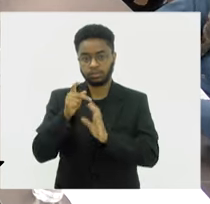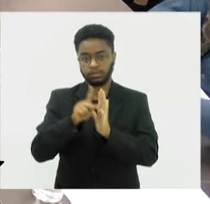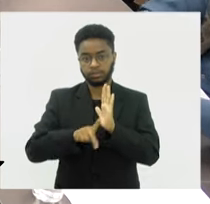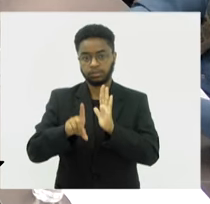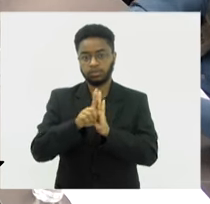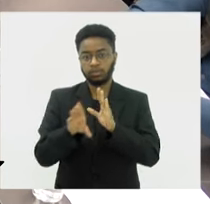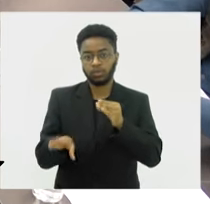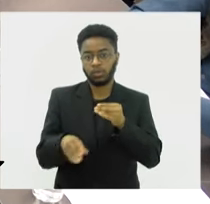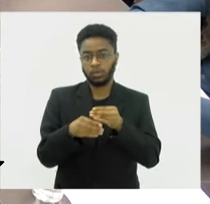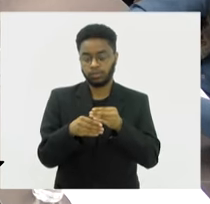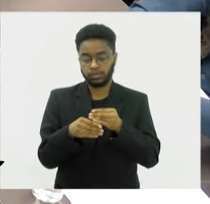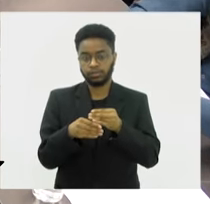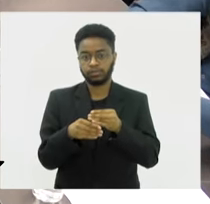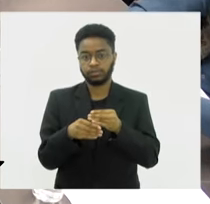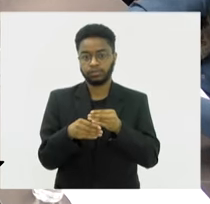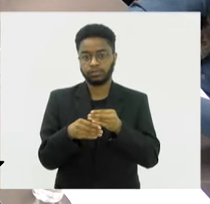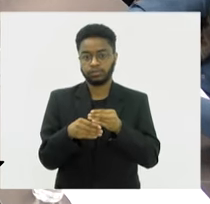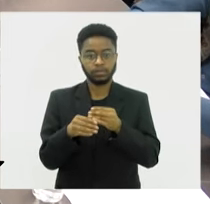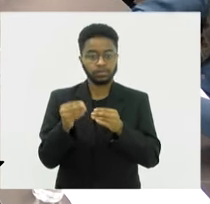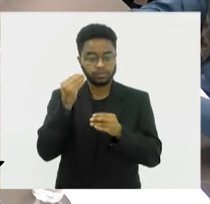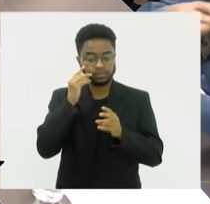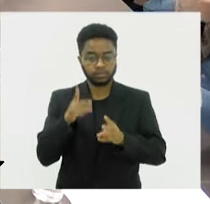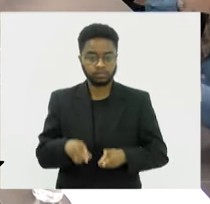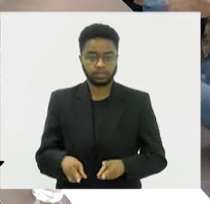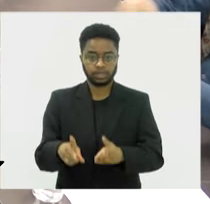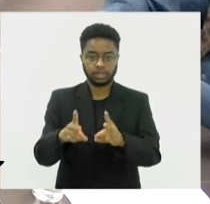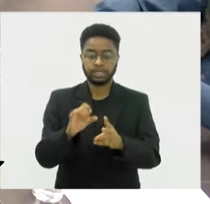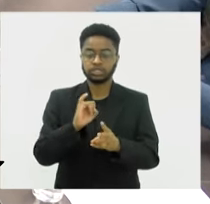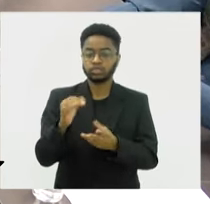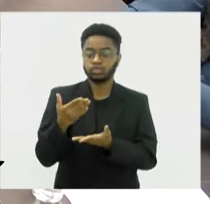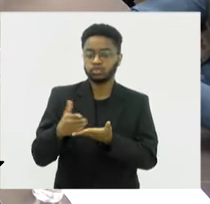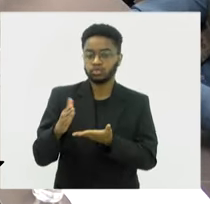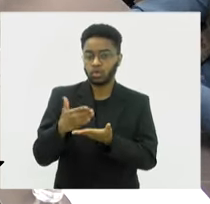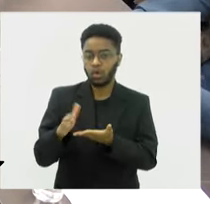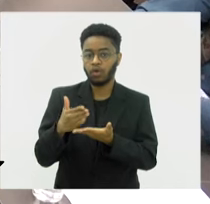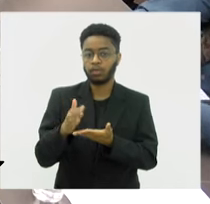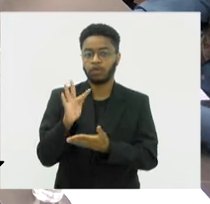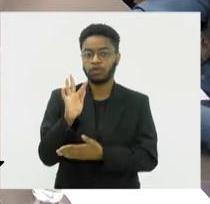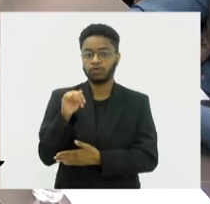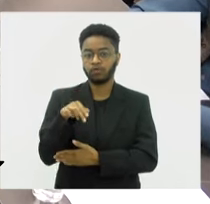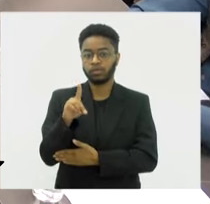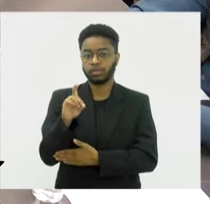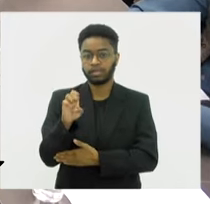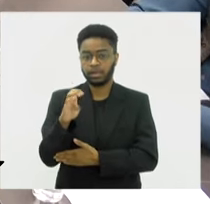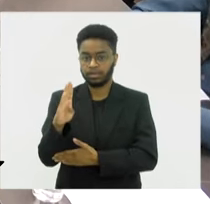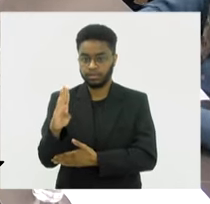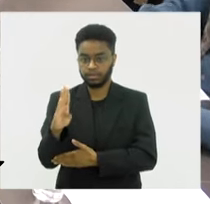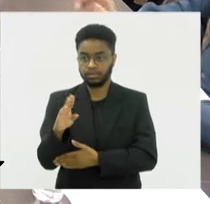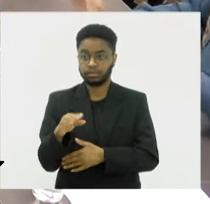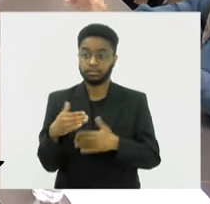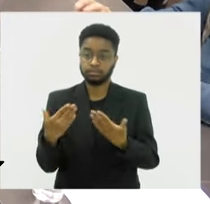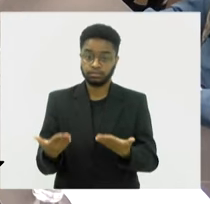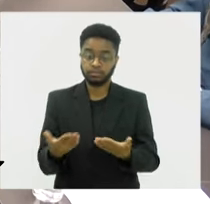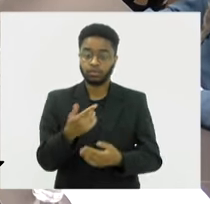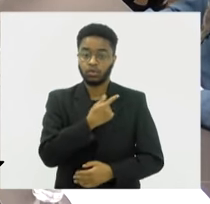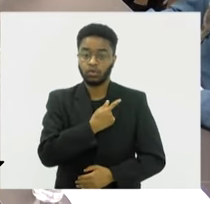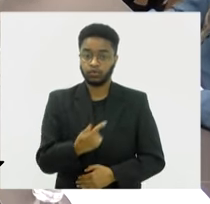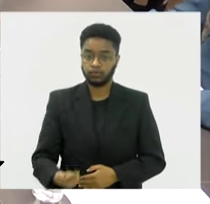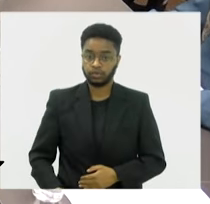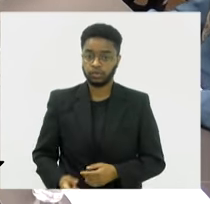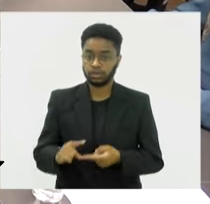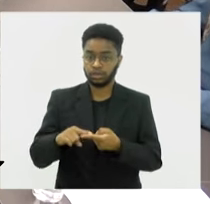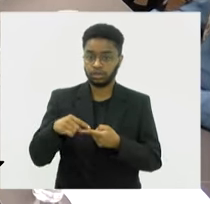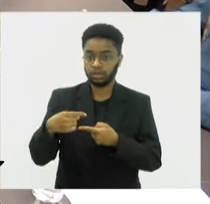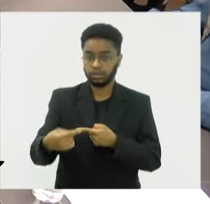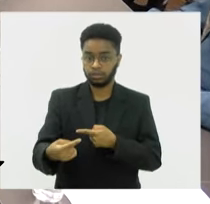complementar com caráter permanente quando houver sobra do Fundeb. E que o governador, logo depois,